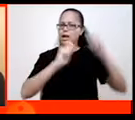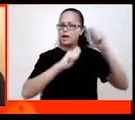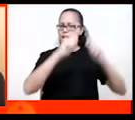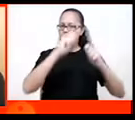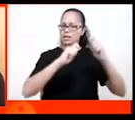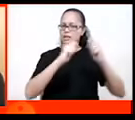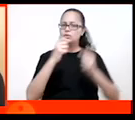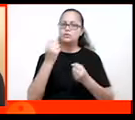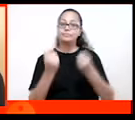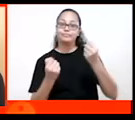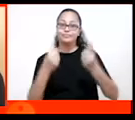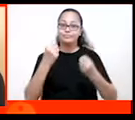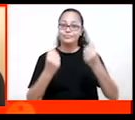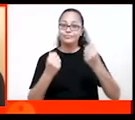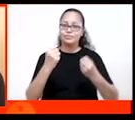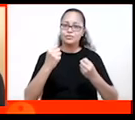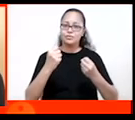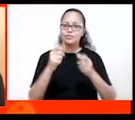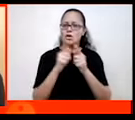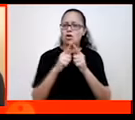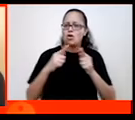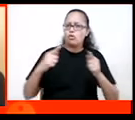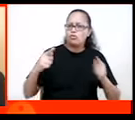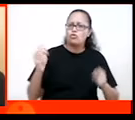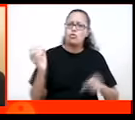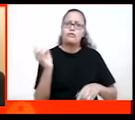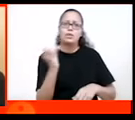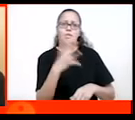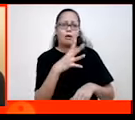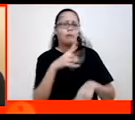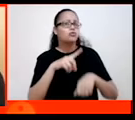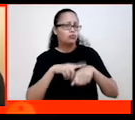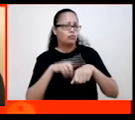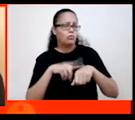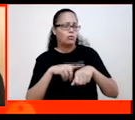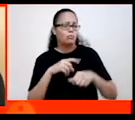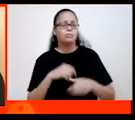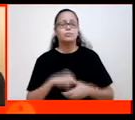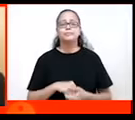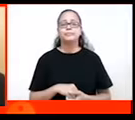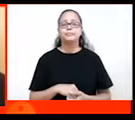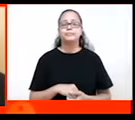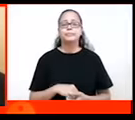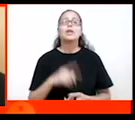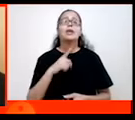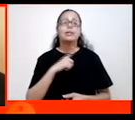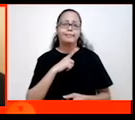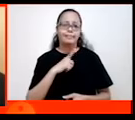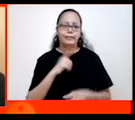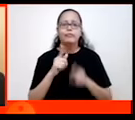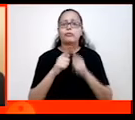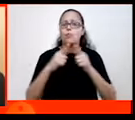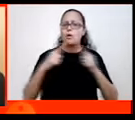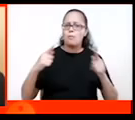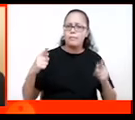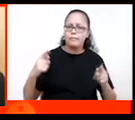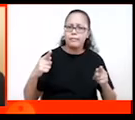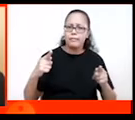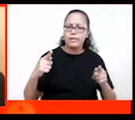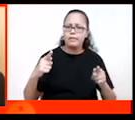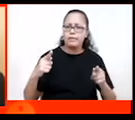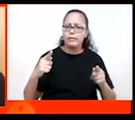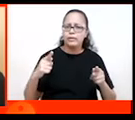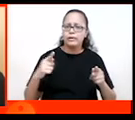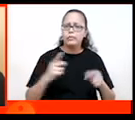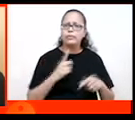indústria automotiva americana, que era a grande novidade da época, né? A indústria automobilística. Houve um aumento do interesse